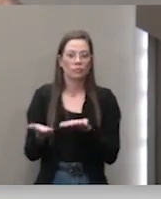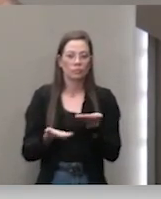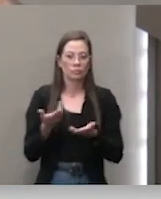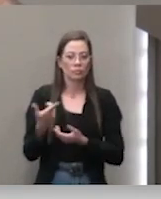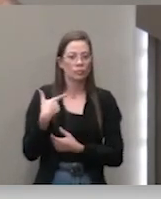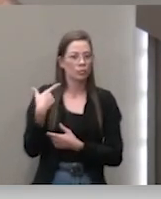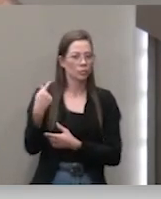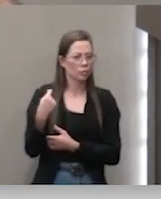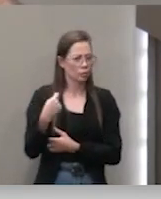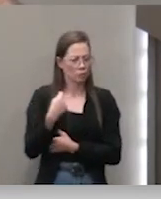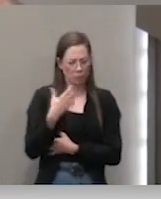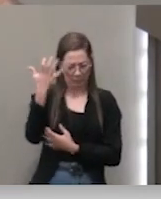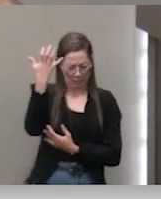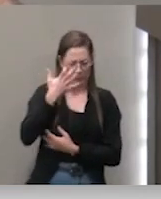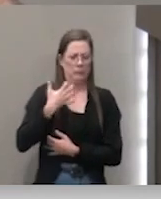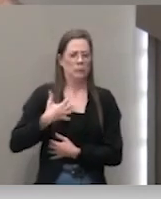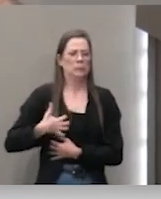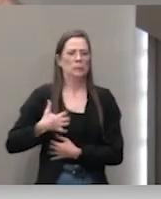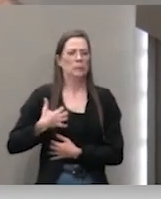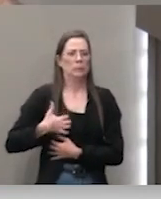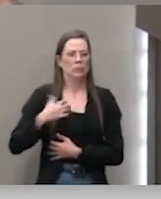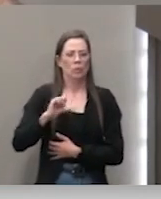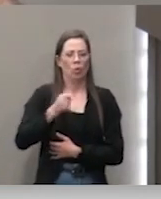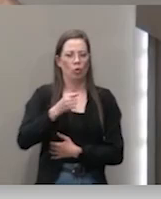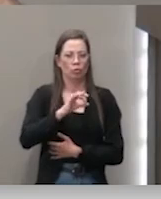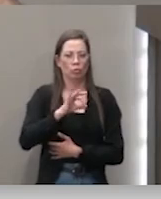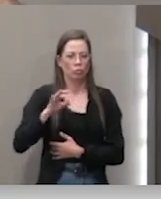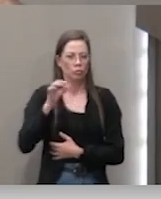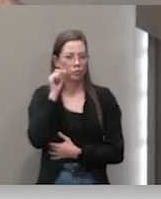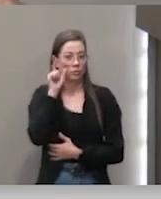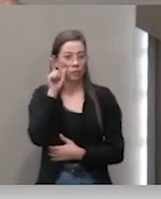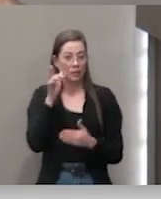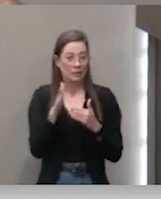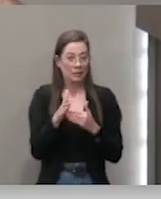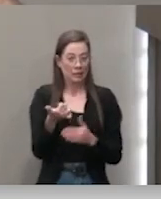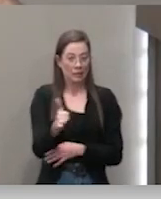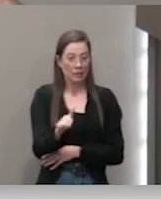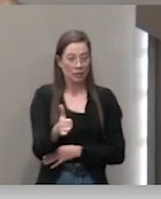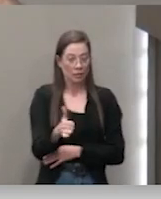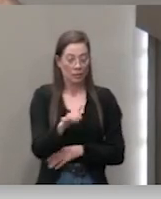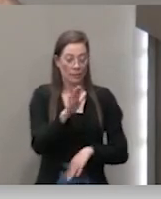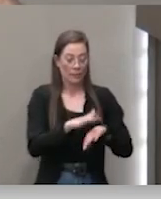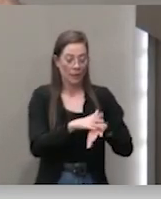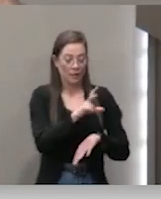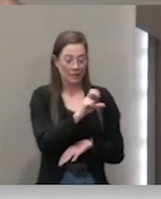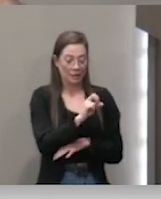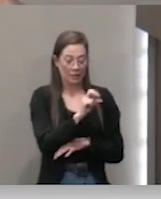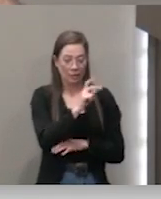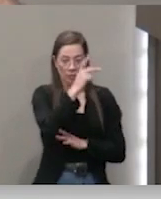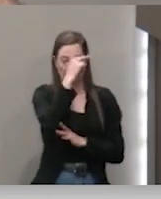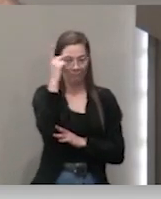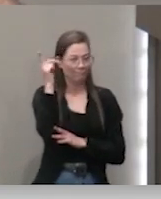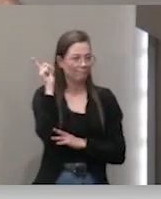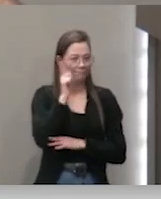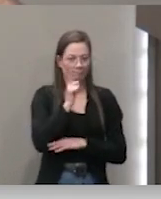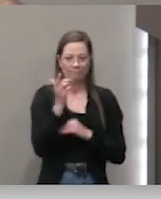saiu revoltado, pois das 8 horas da manhã até as 11, mais de 50 pessoas saíram